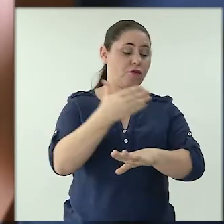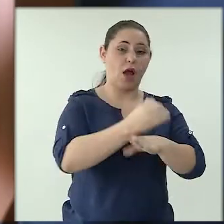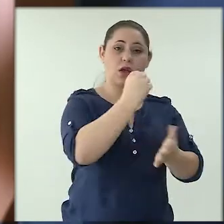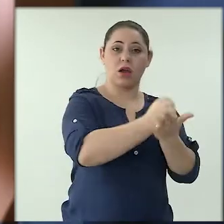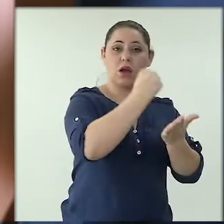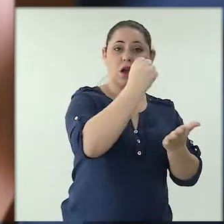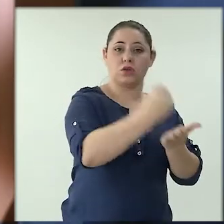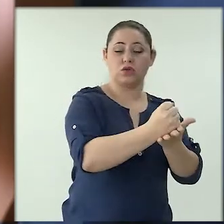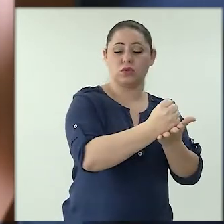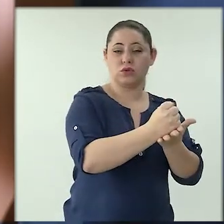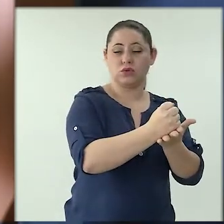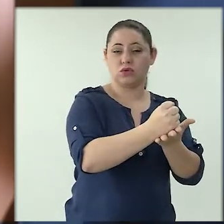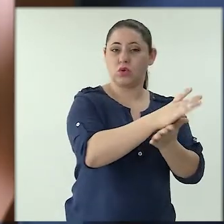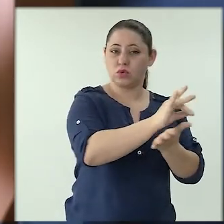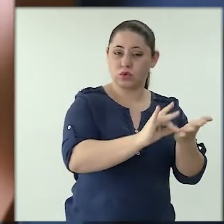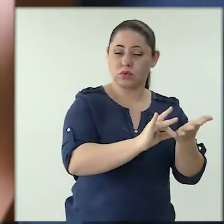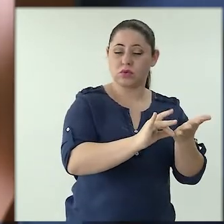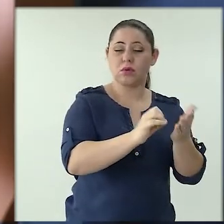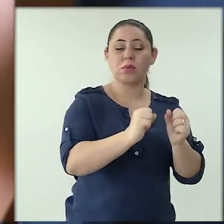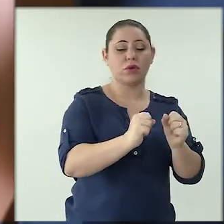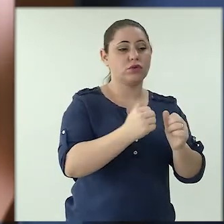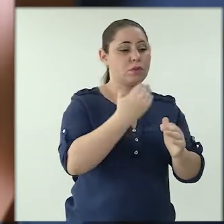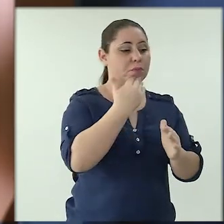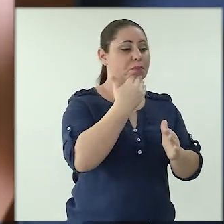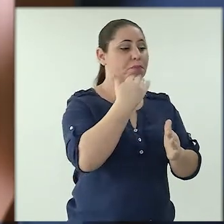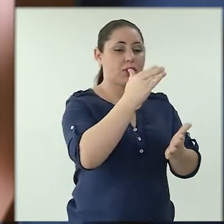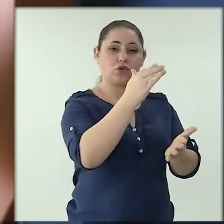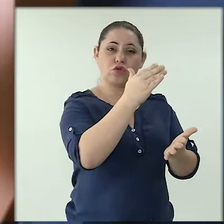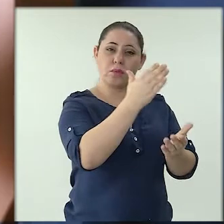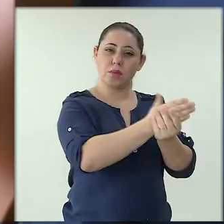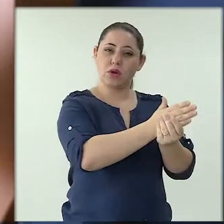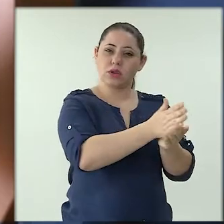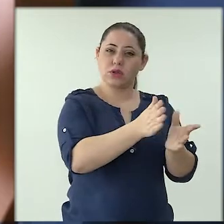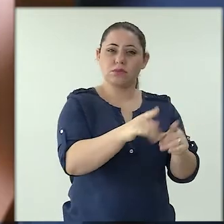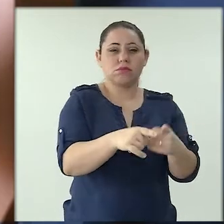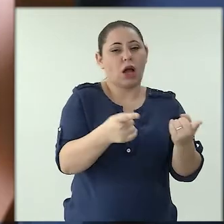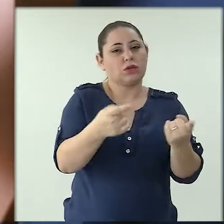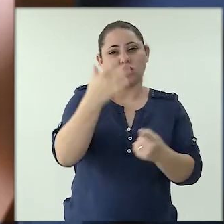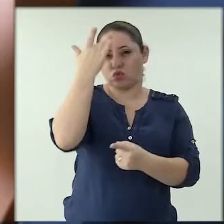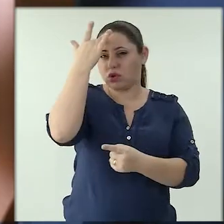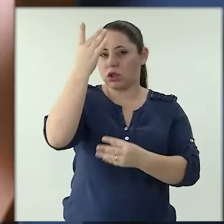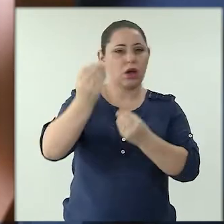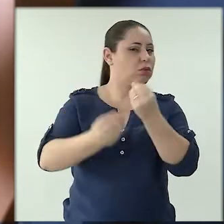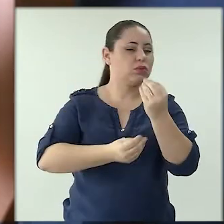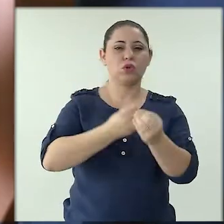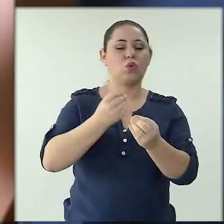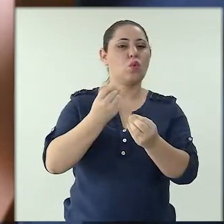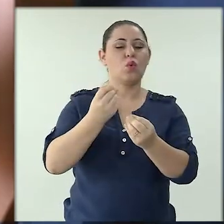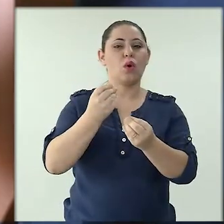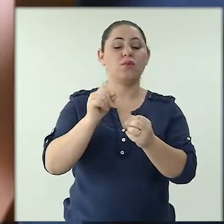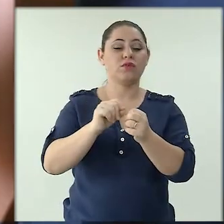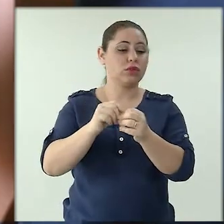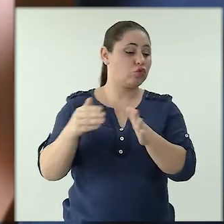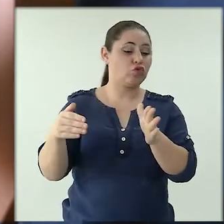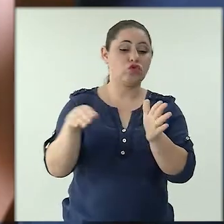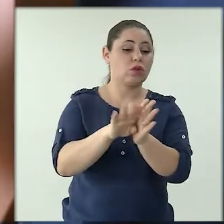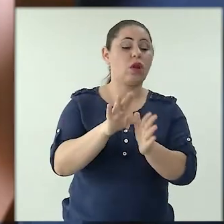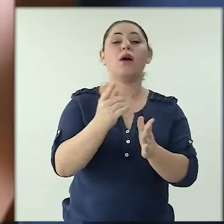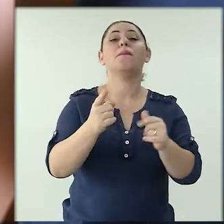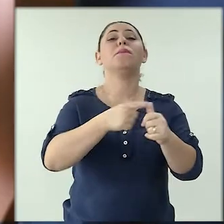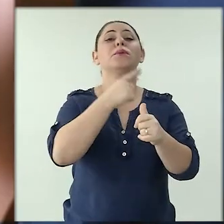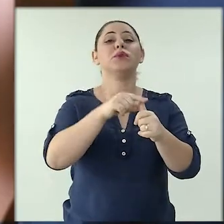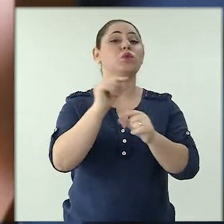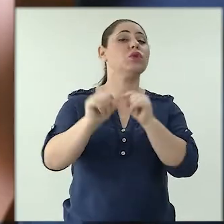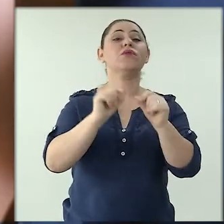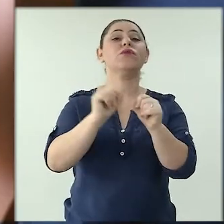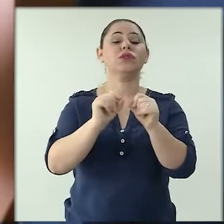diretamente num cartório, num registro de notas, ela pode fazer esse processo, mas talvez ela não saiba o que ela deve fazer ao chegar lá. Então, qual que